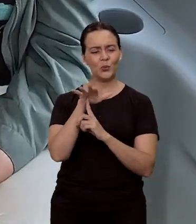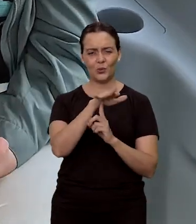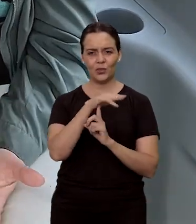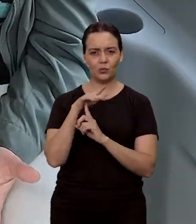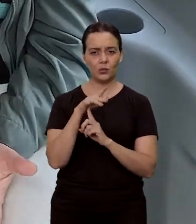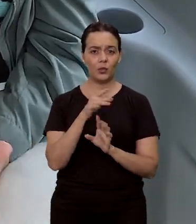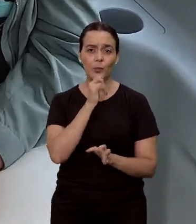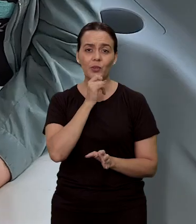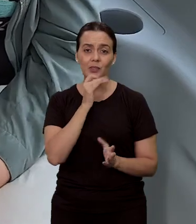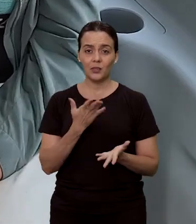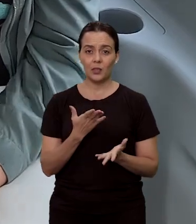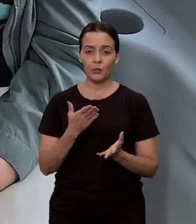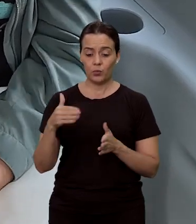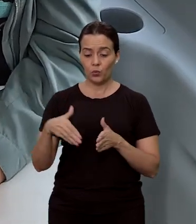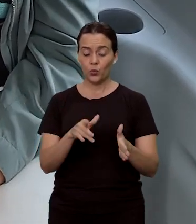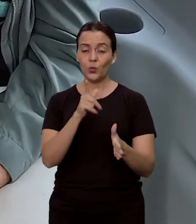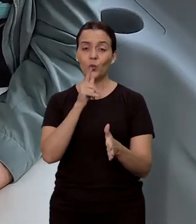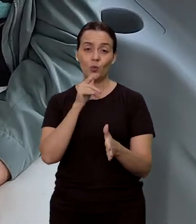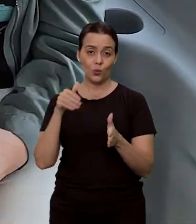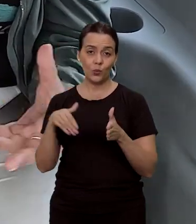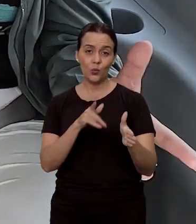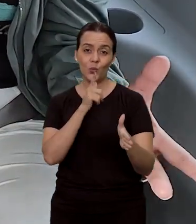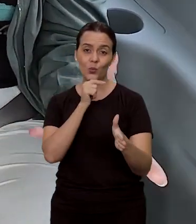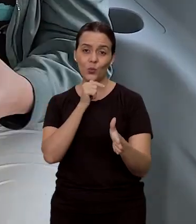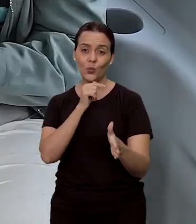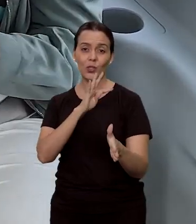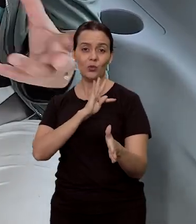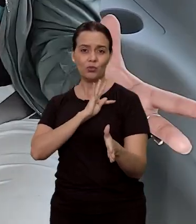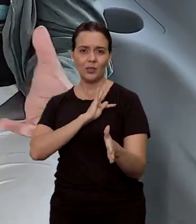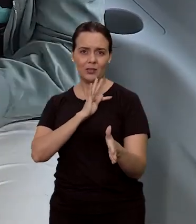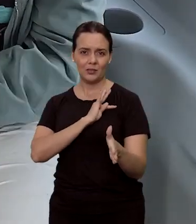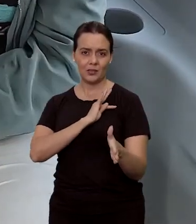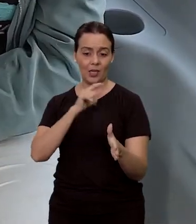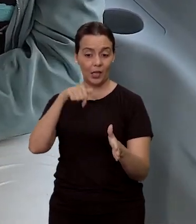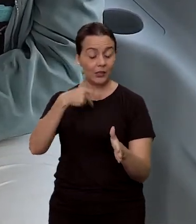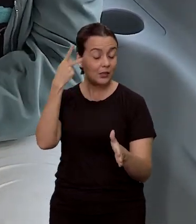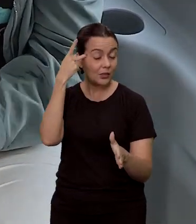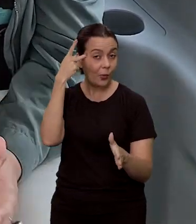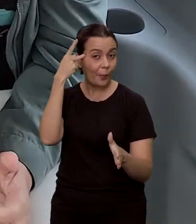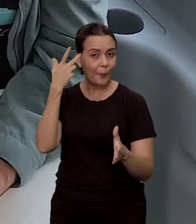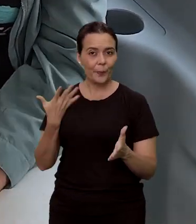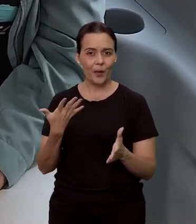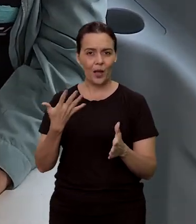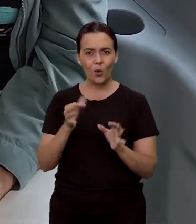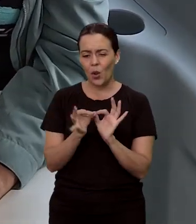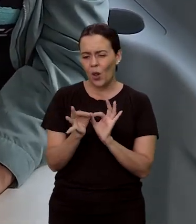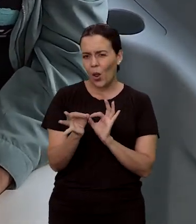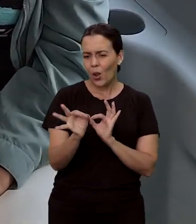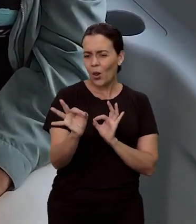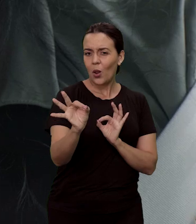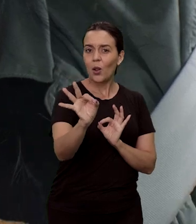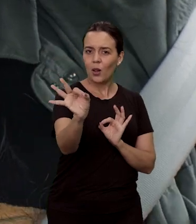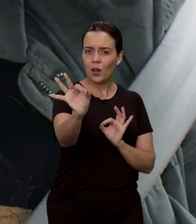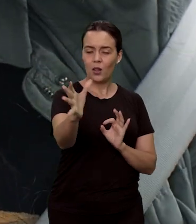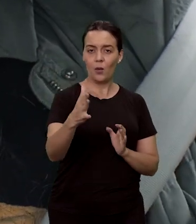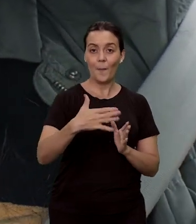imagina, no caso do Rio Tietê mesmo, né, que é o nosso maior rio paulista, tem 1.100 quilômetros de